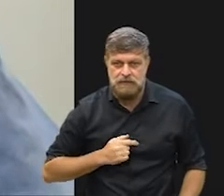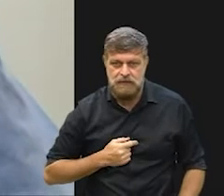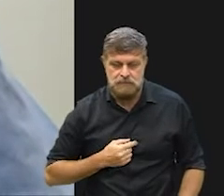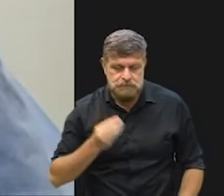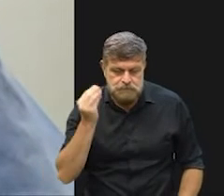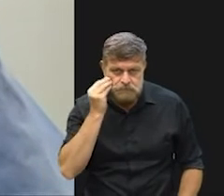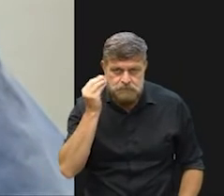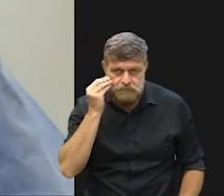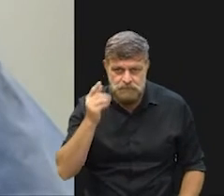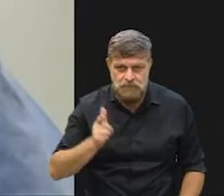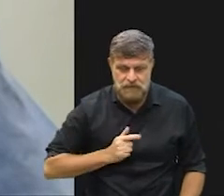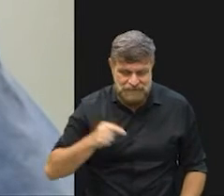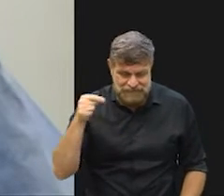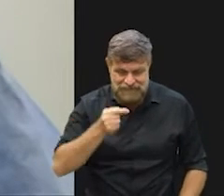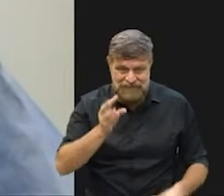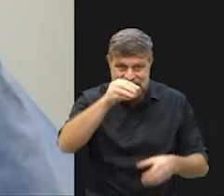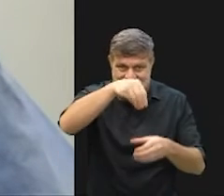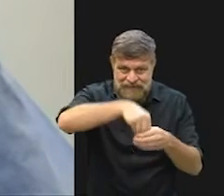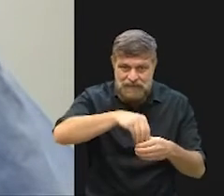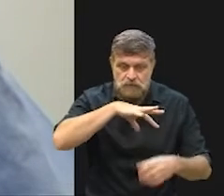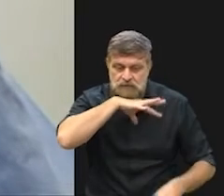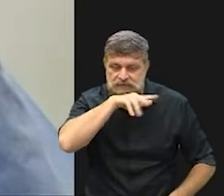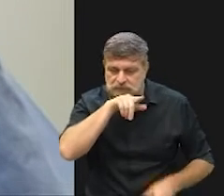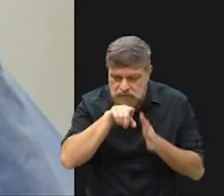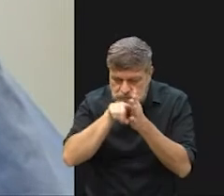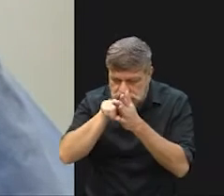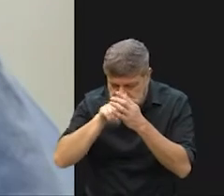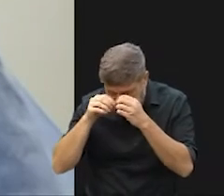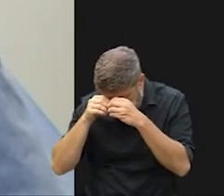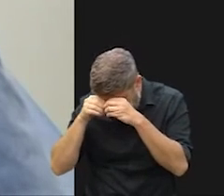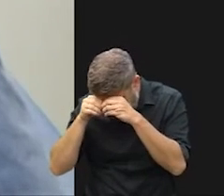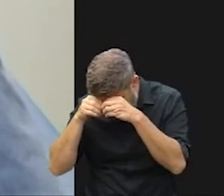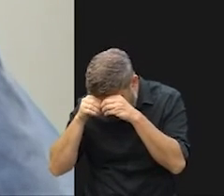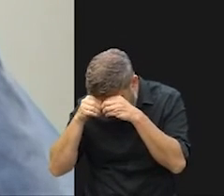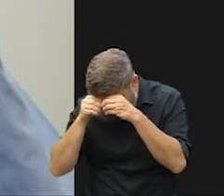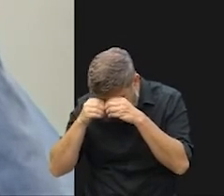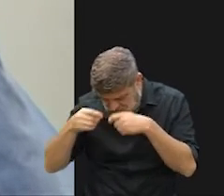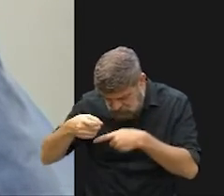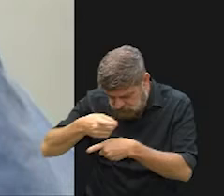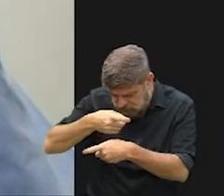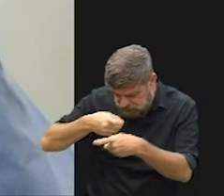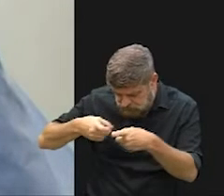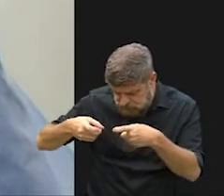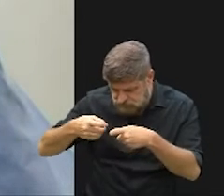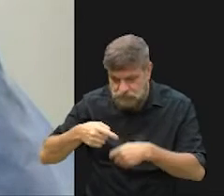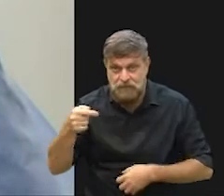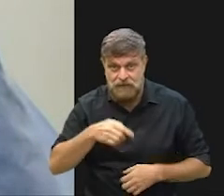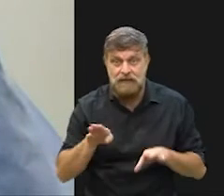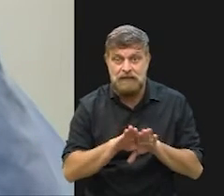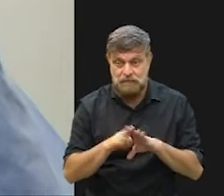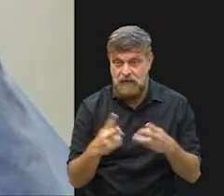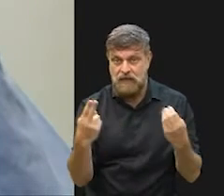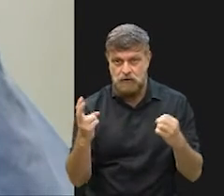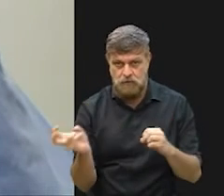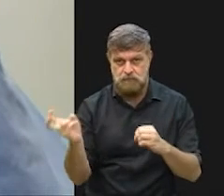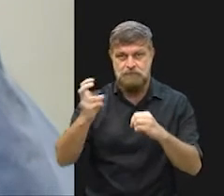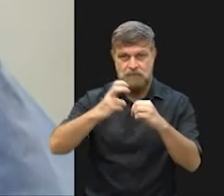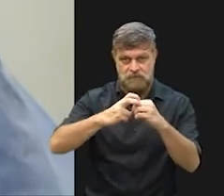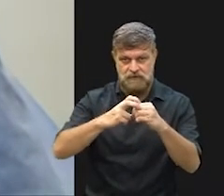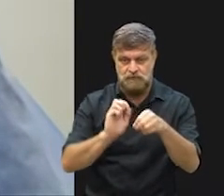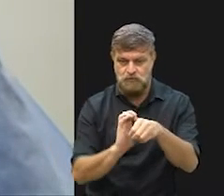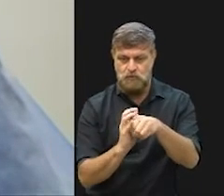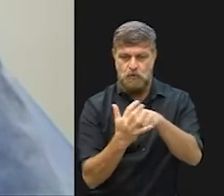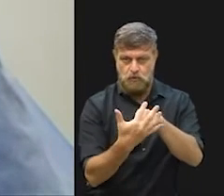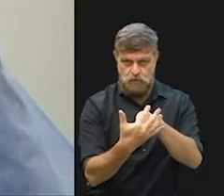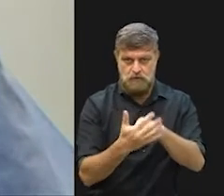colhidas e vários micro-organismos têm sido estudados, inclusive micro-organismos da família dos coronavírus.